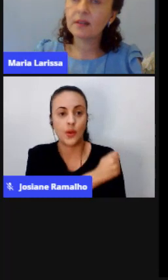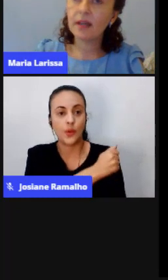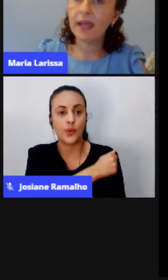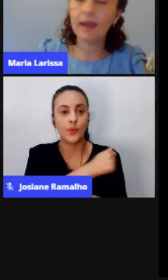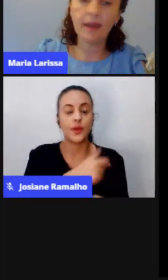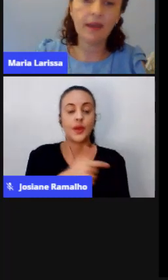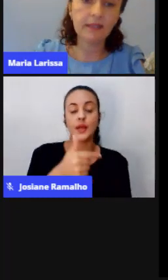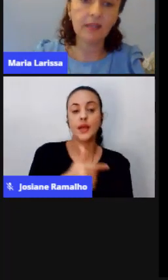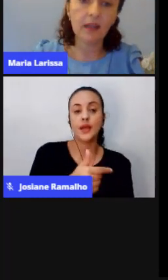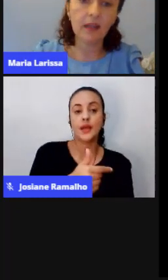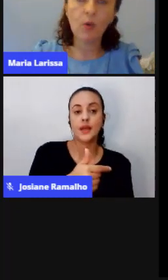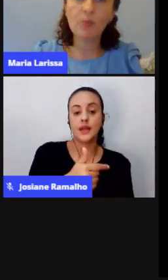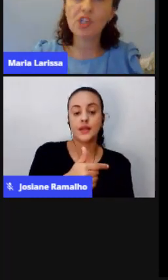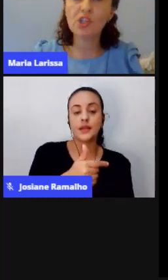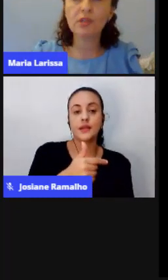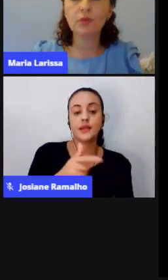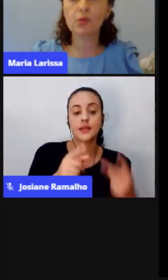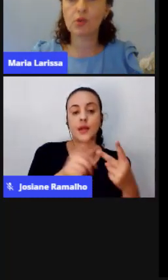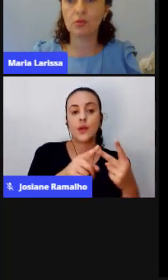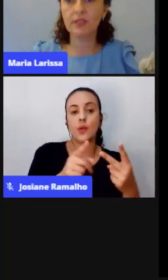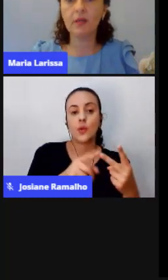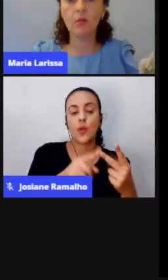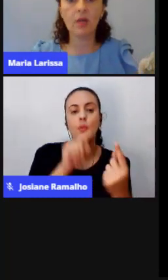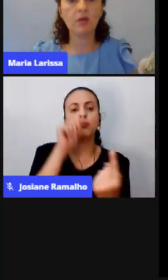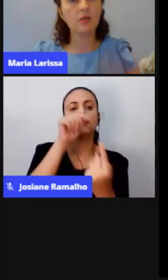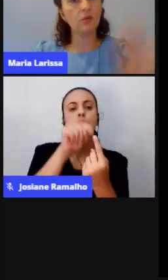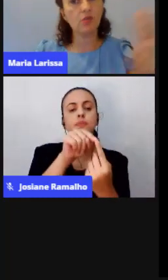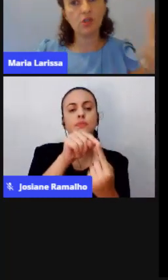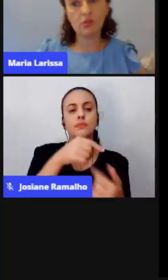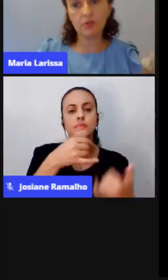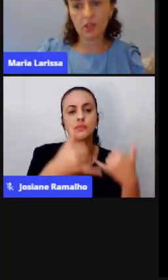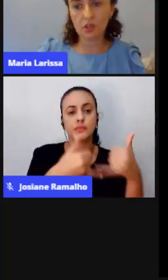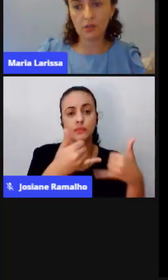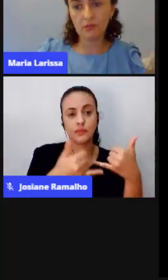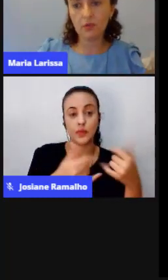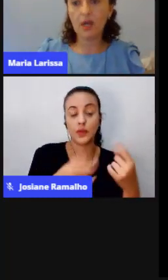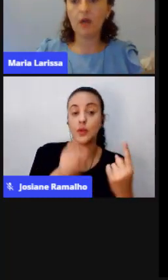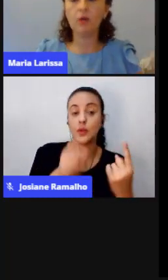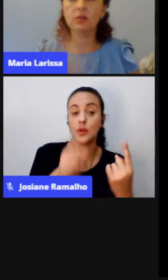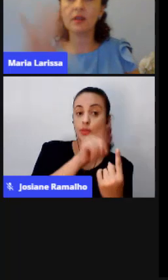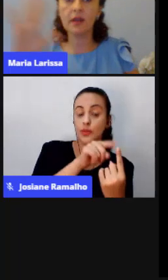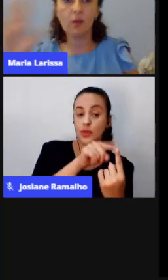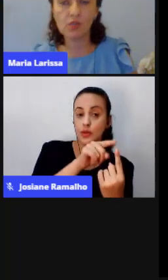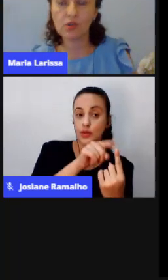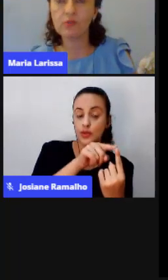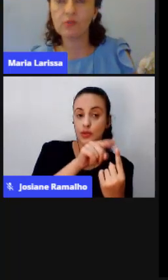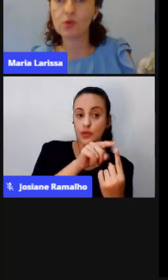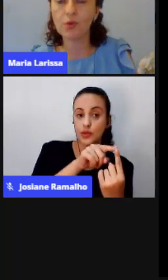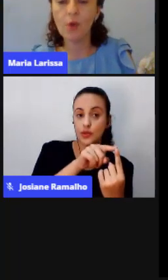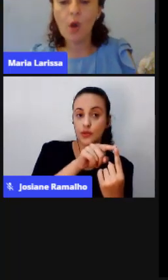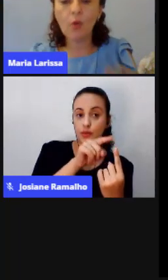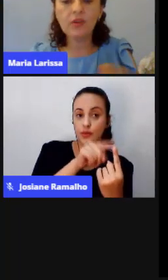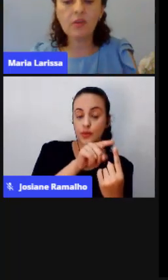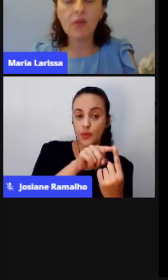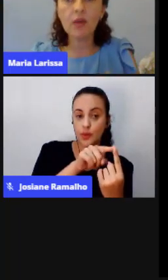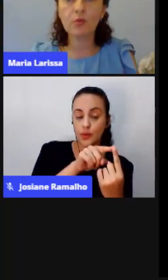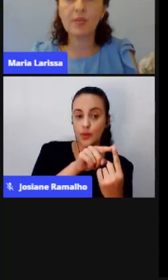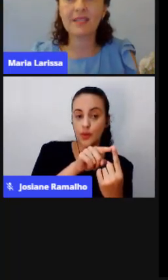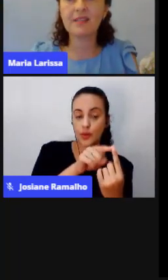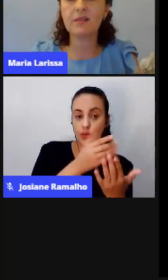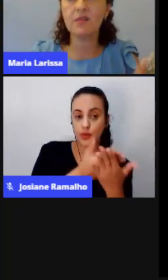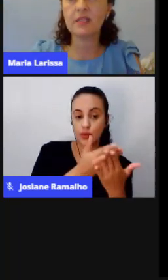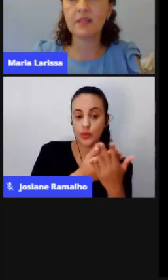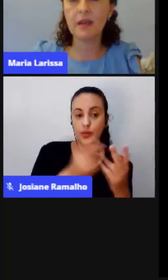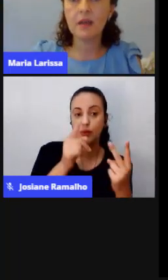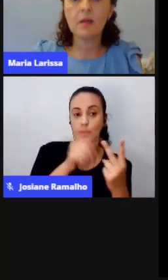Segunda item, o objetivo do jogo. Então, uma coisa é o objetivo educativo, a outra é o objetivo do jogo. O que o